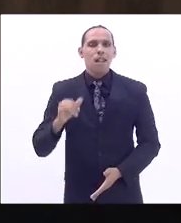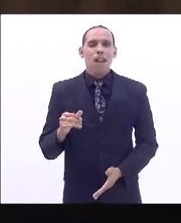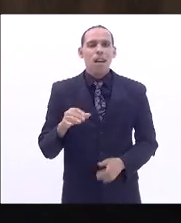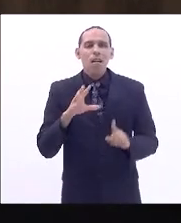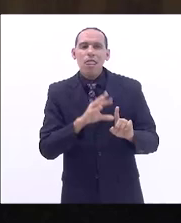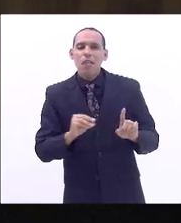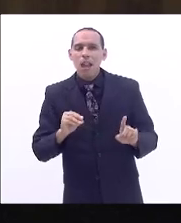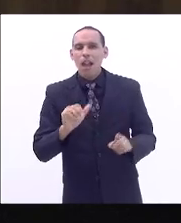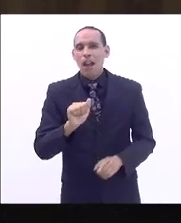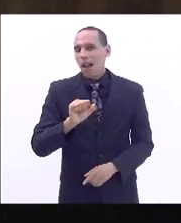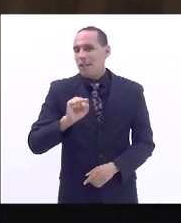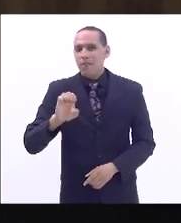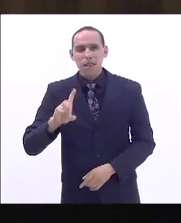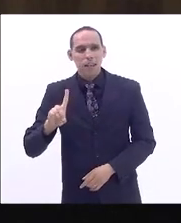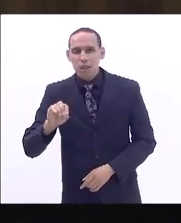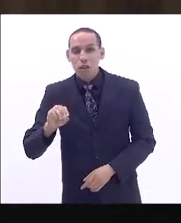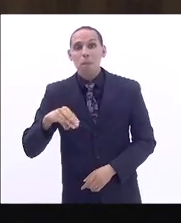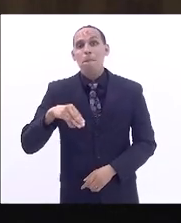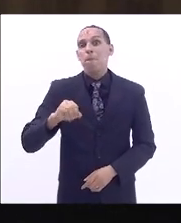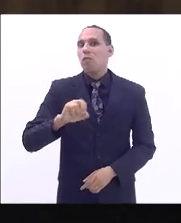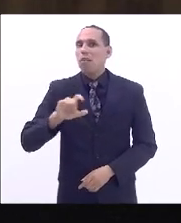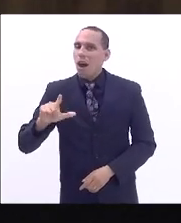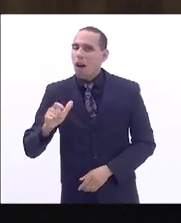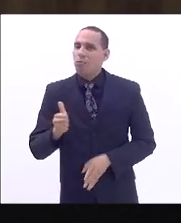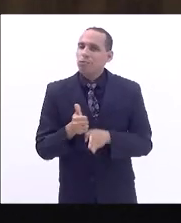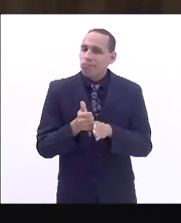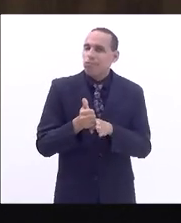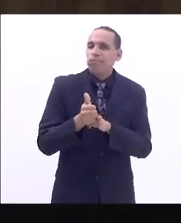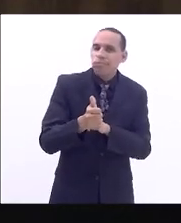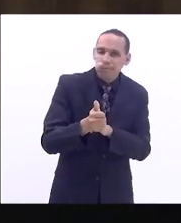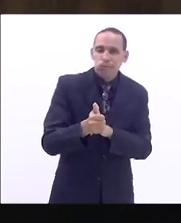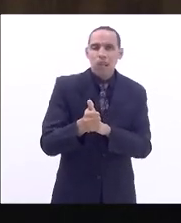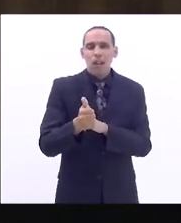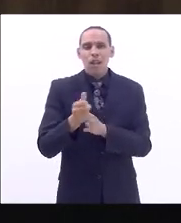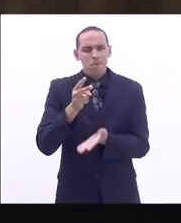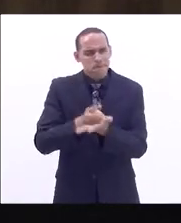moral permaneça e é preciso que o governo